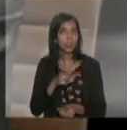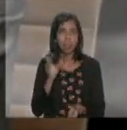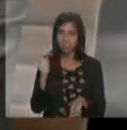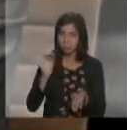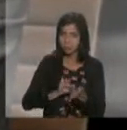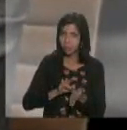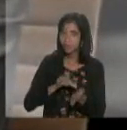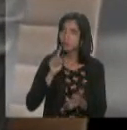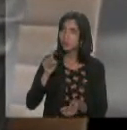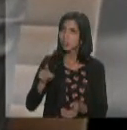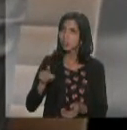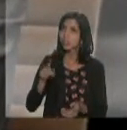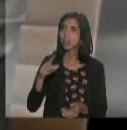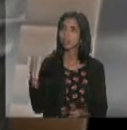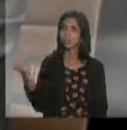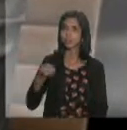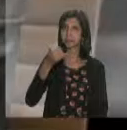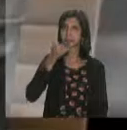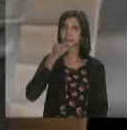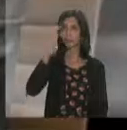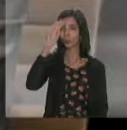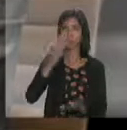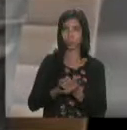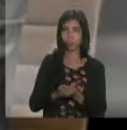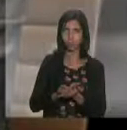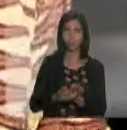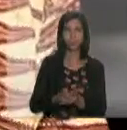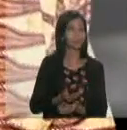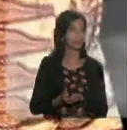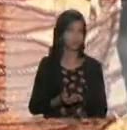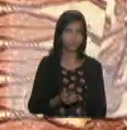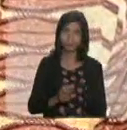verdade que quando você recebeu o telefonema, você não acreditou? Não,